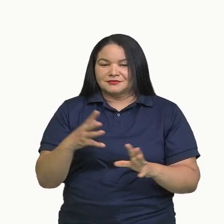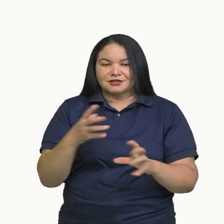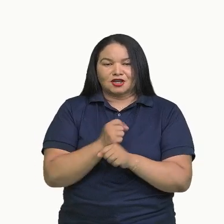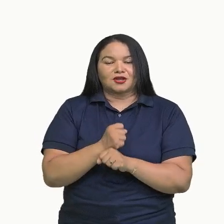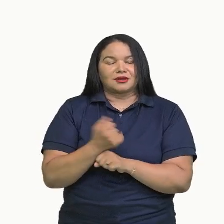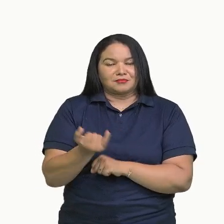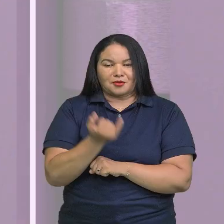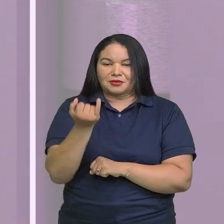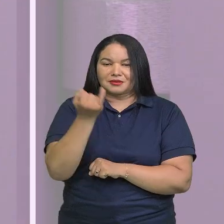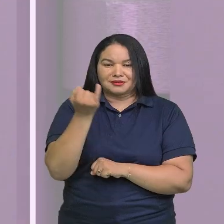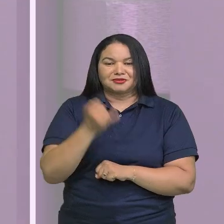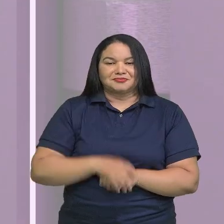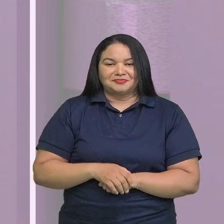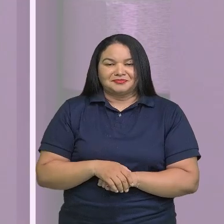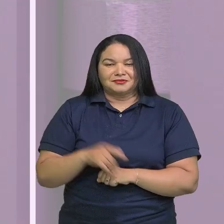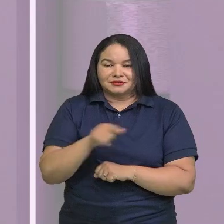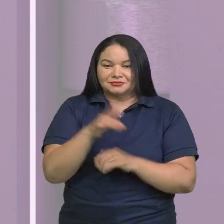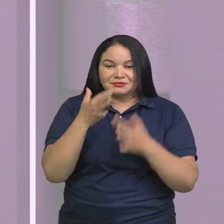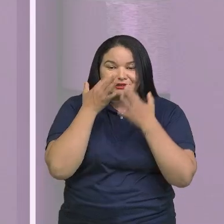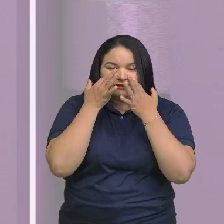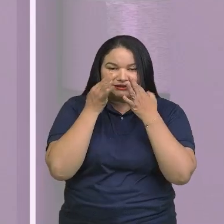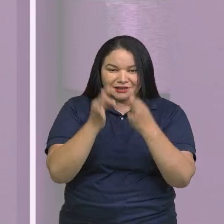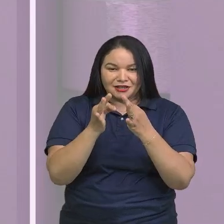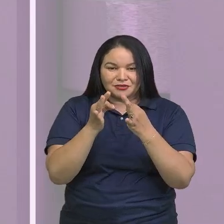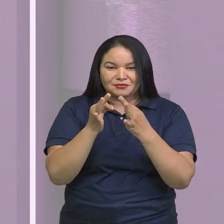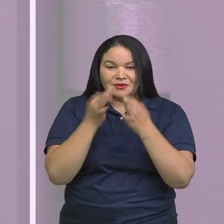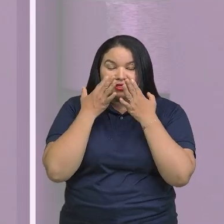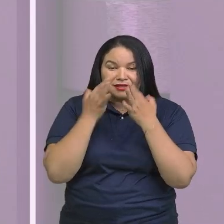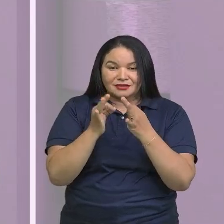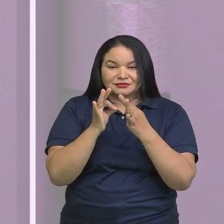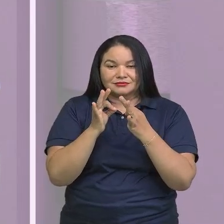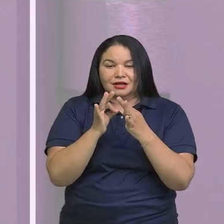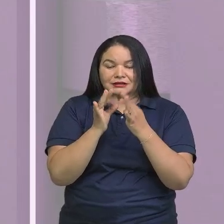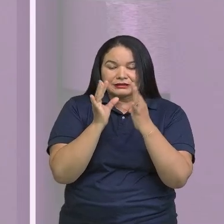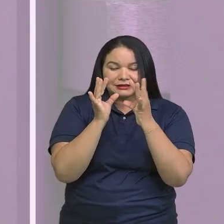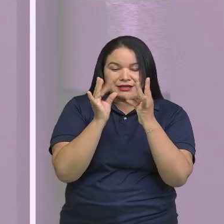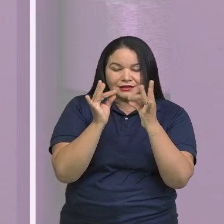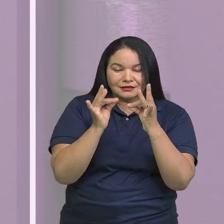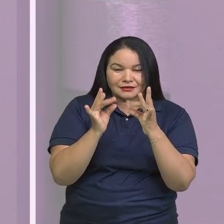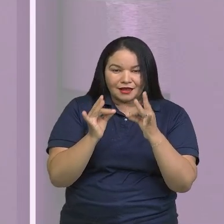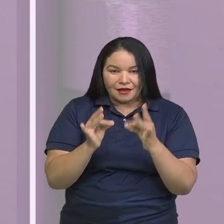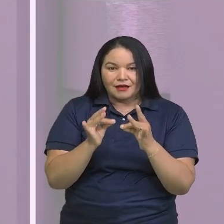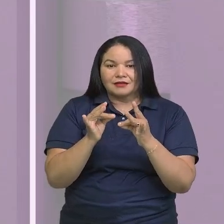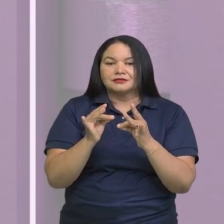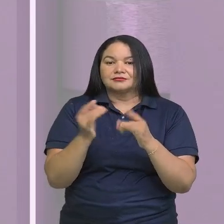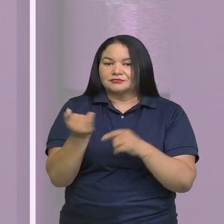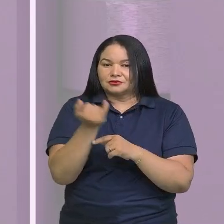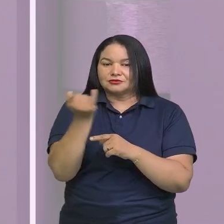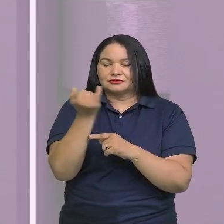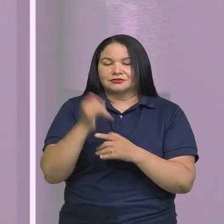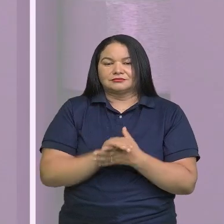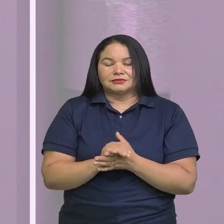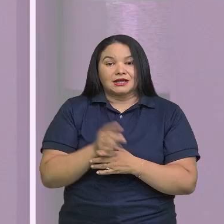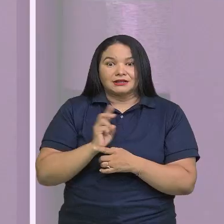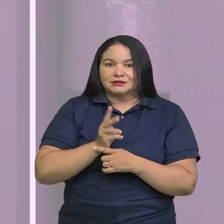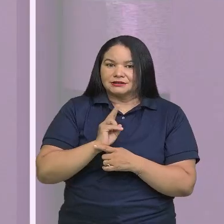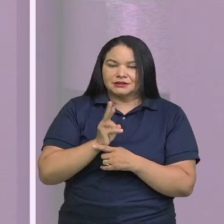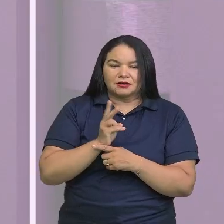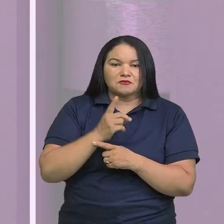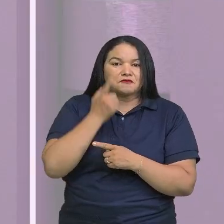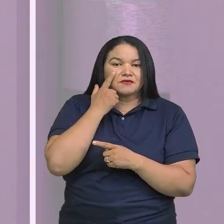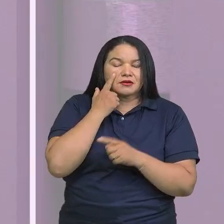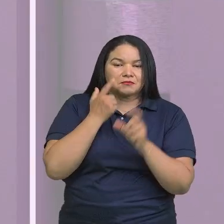mim. E o que é que você tem que estar atento? Você tem que estar atento aí a alguns pequenos detalhes que fazem muita diferença. Todas as vezes que aparecer a